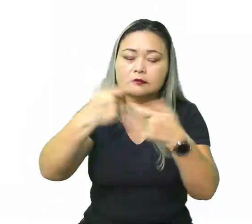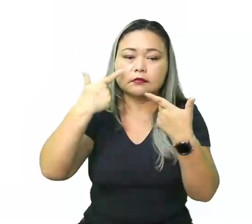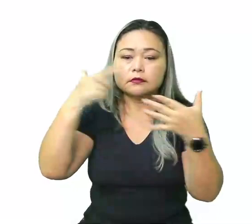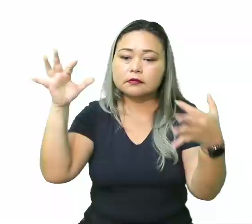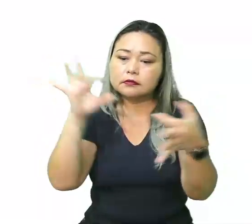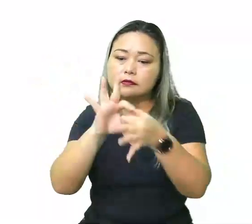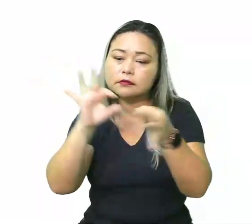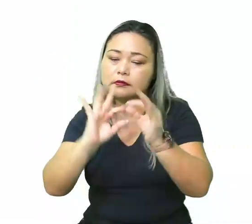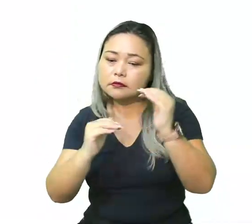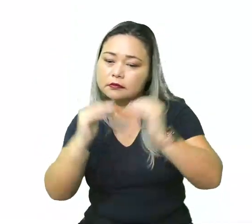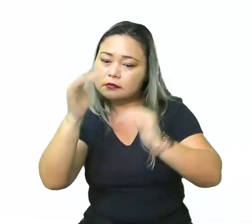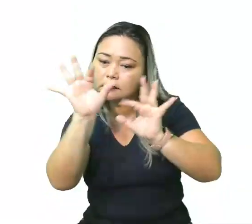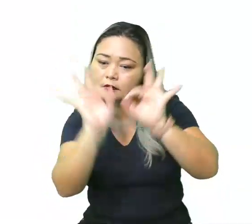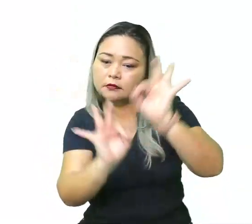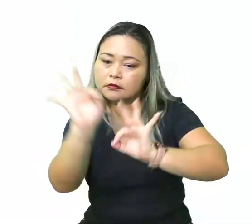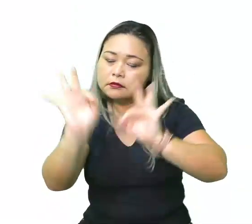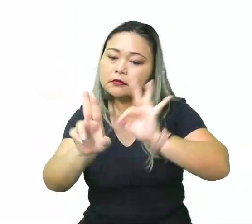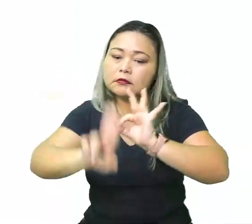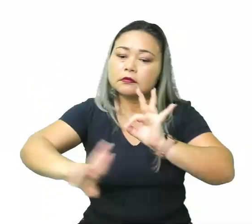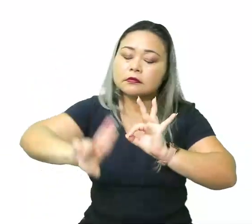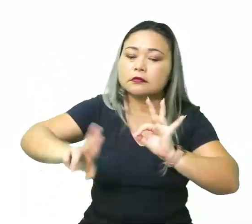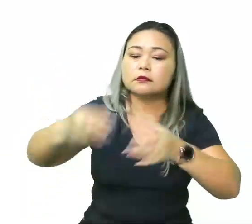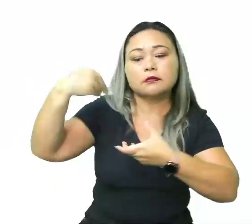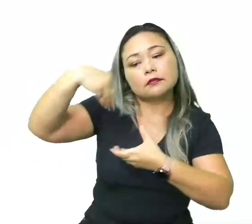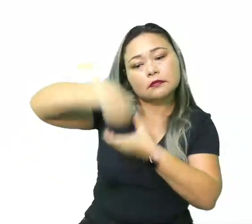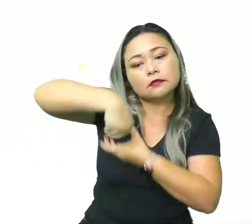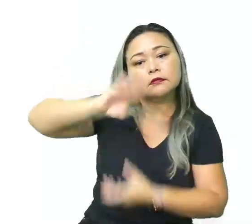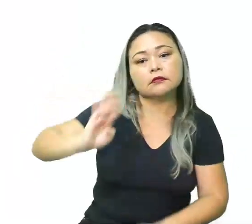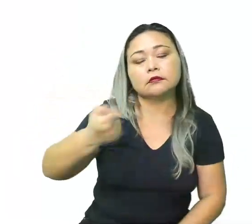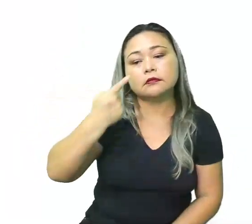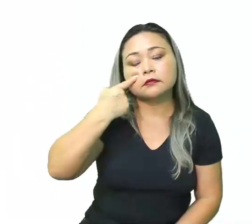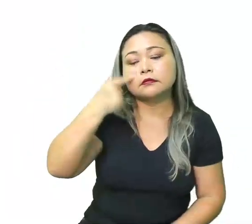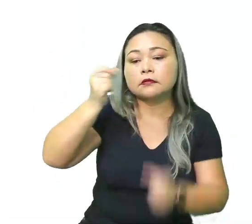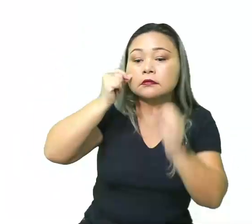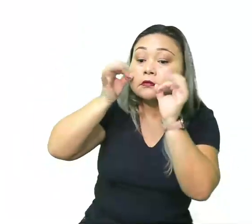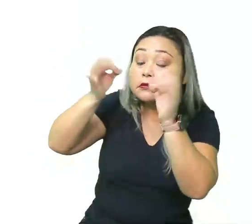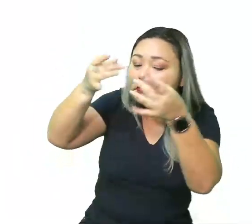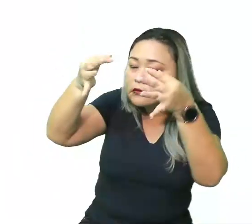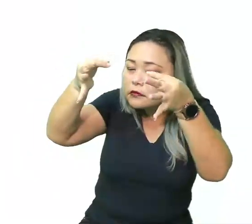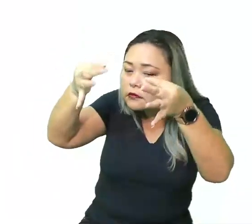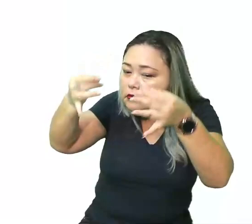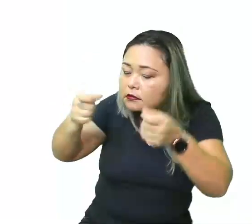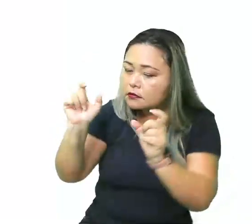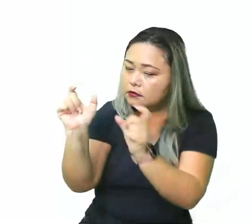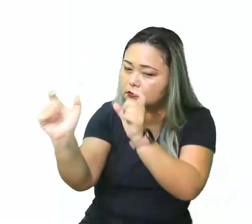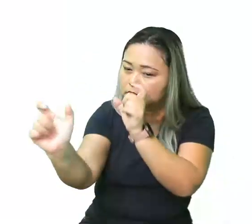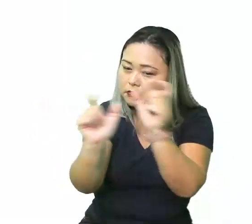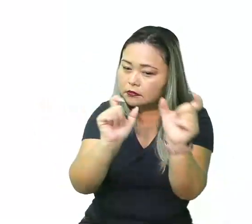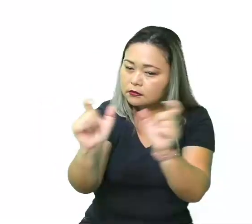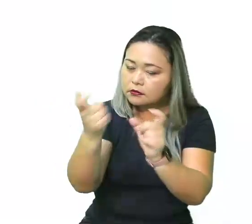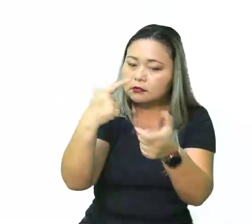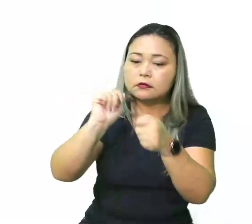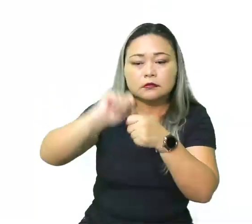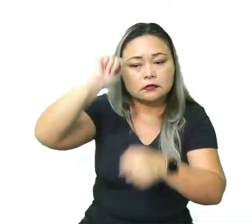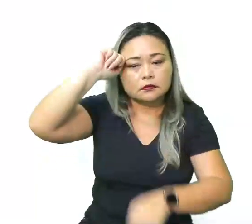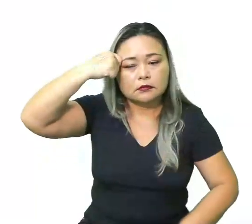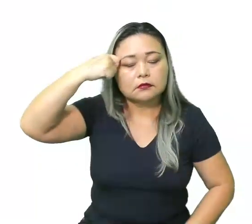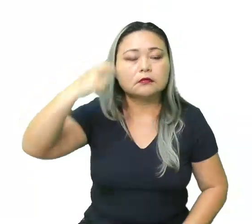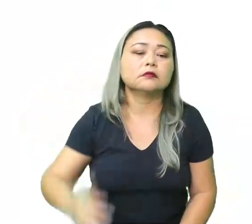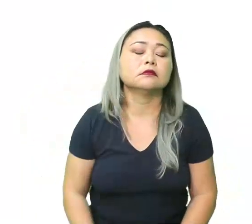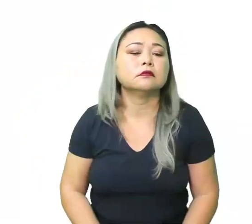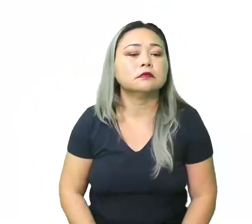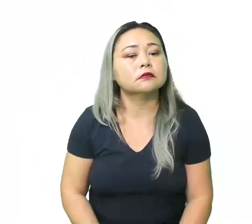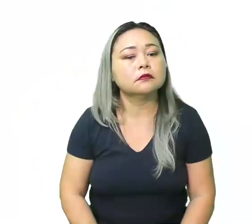a diferentes níveis de organização utilizados em biologia. Então, preste atenção nos detalhes e nas palavras que estão escritas em negrito,